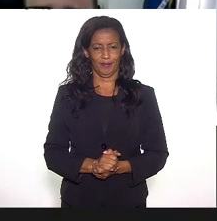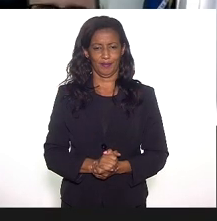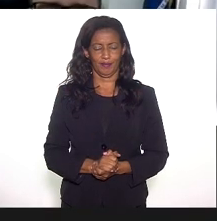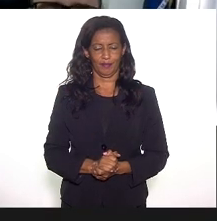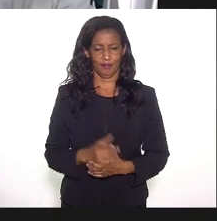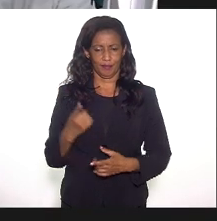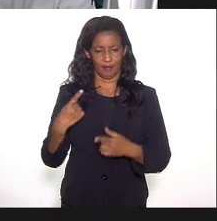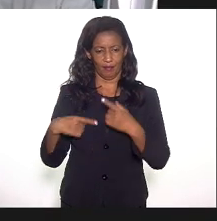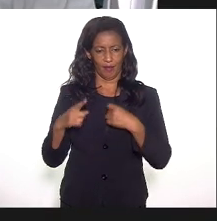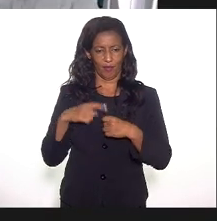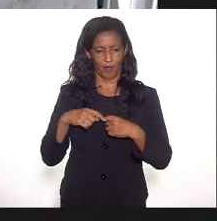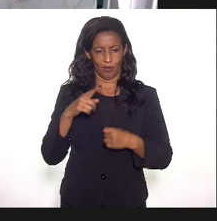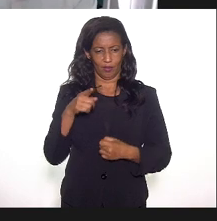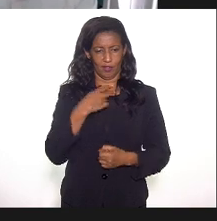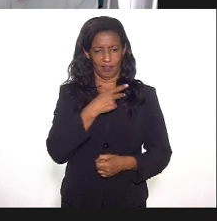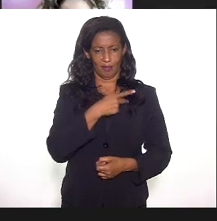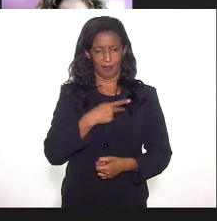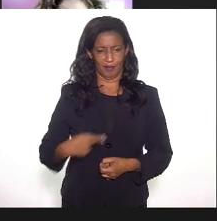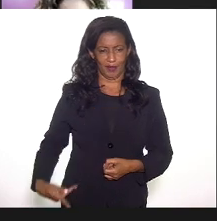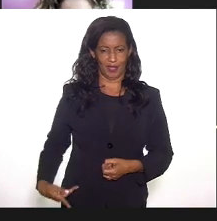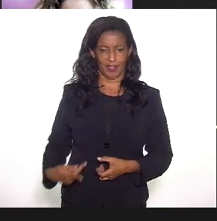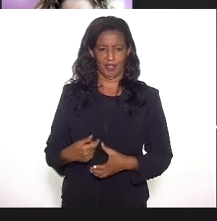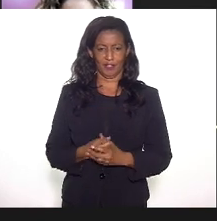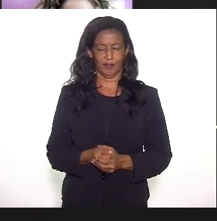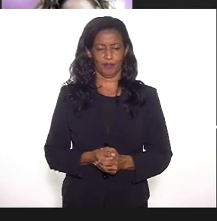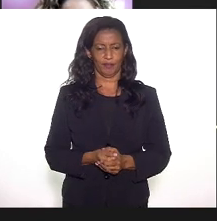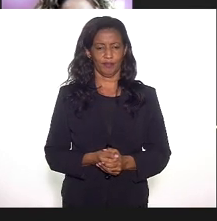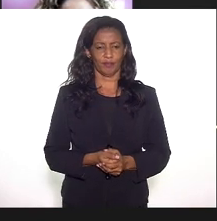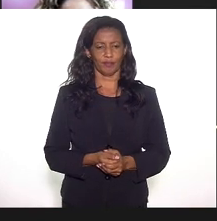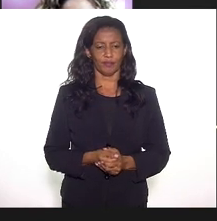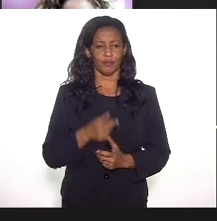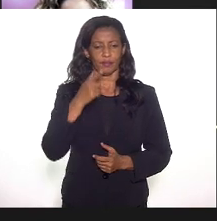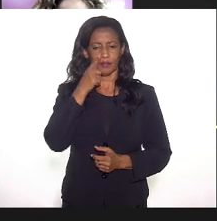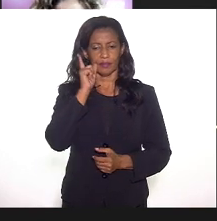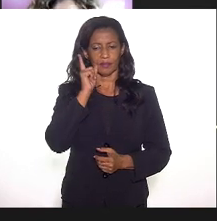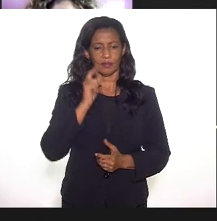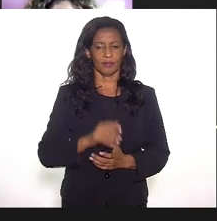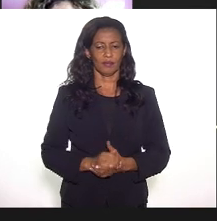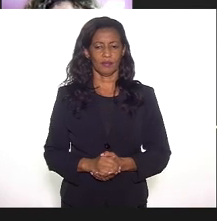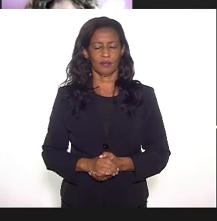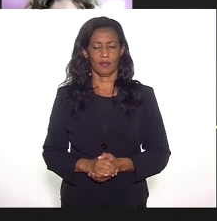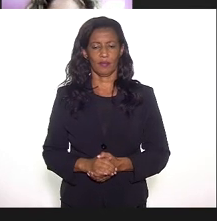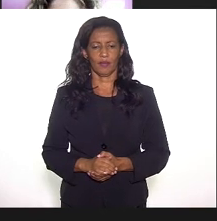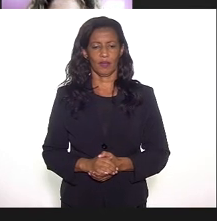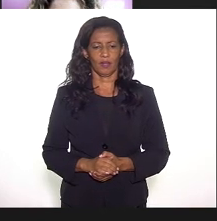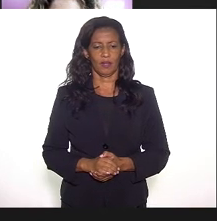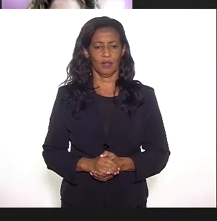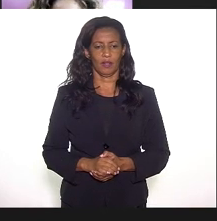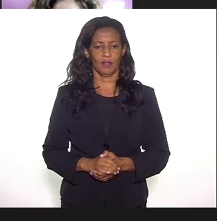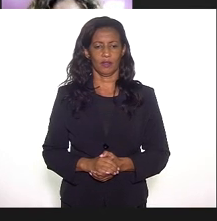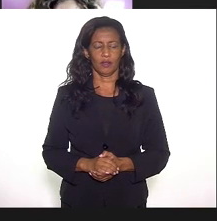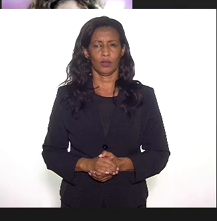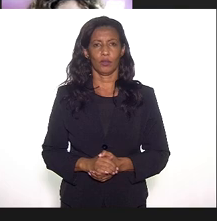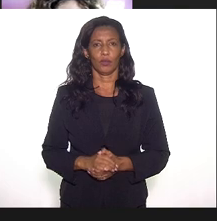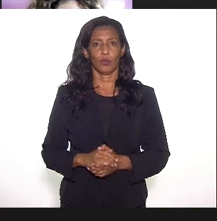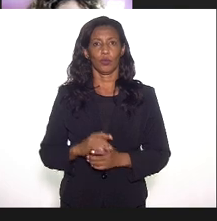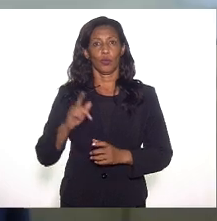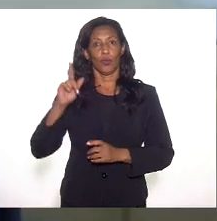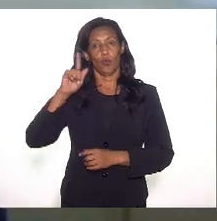Voltando lá, senhora presidente. Bom feriado. Ontem, no Globo Online,